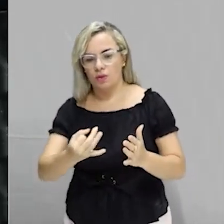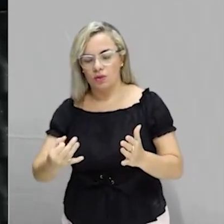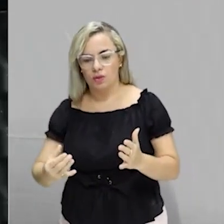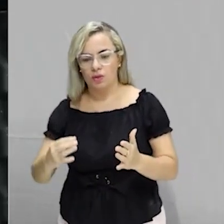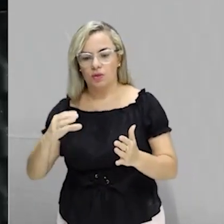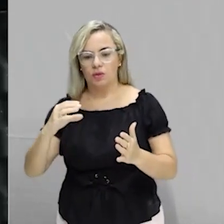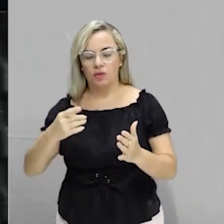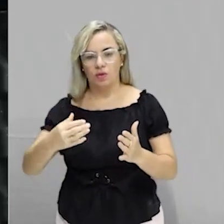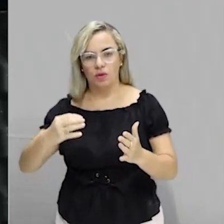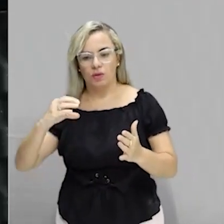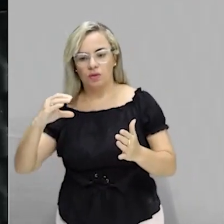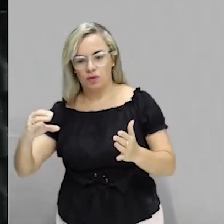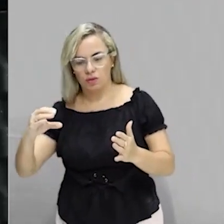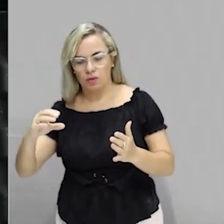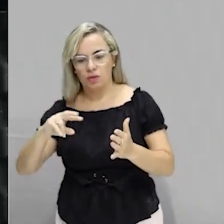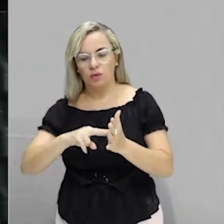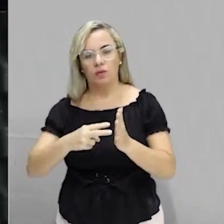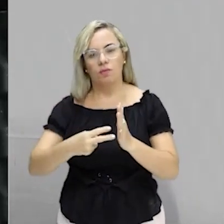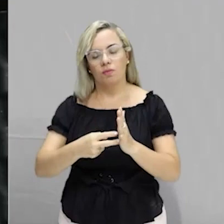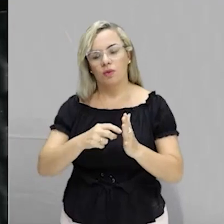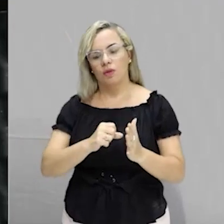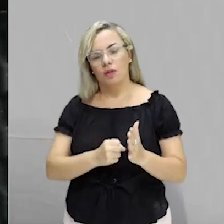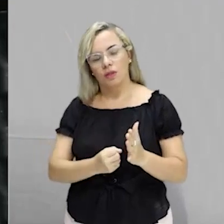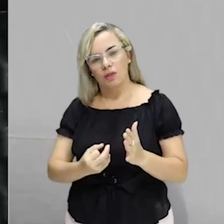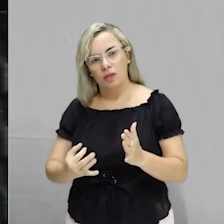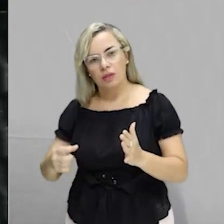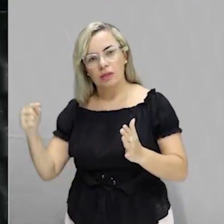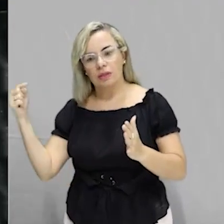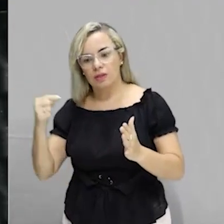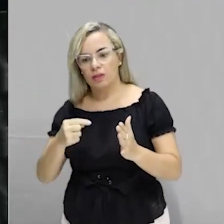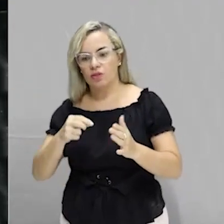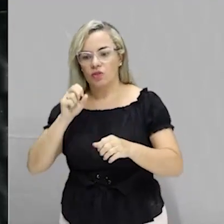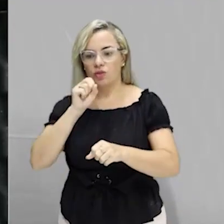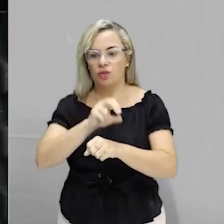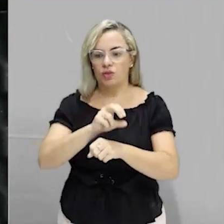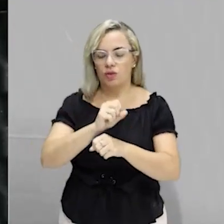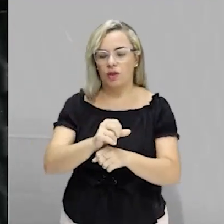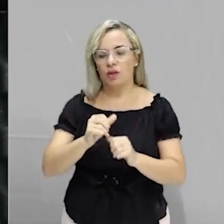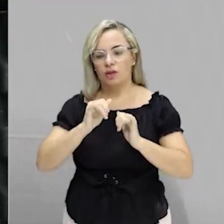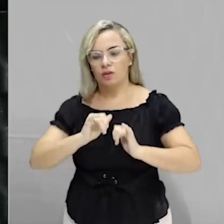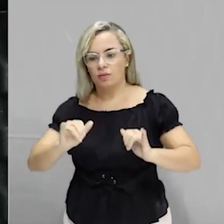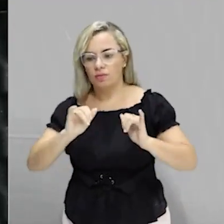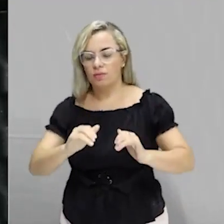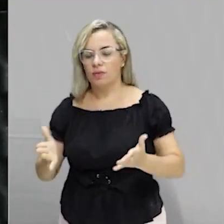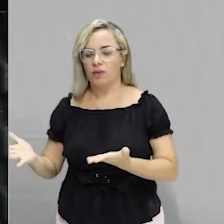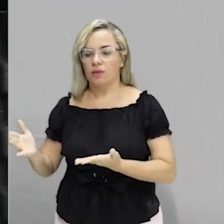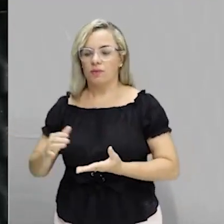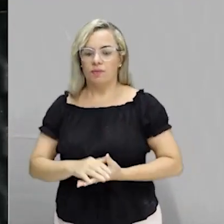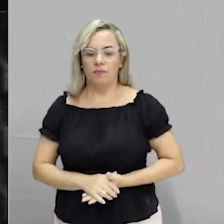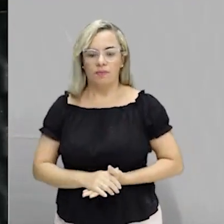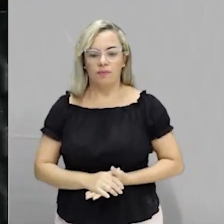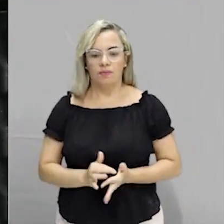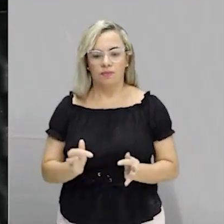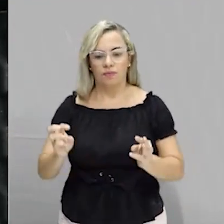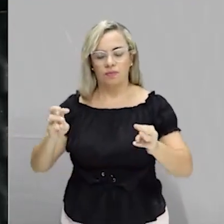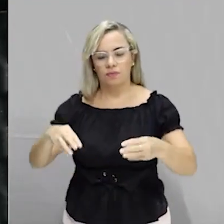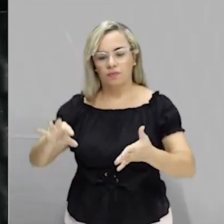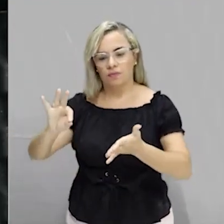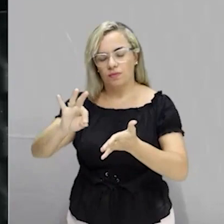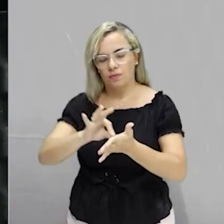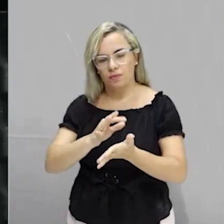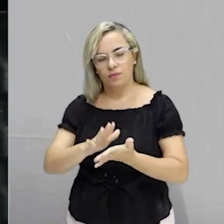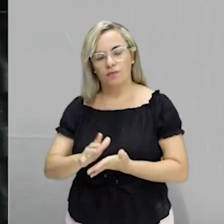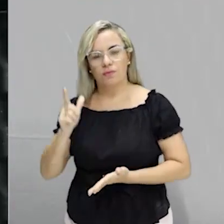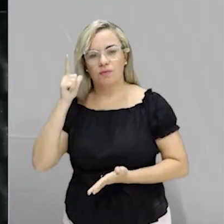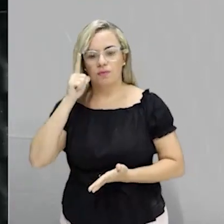de candidatos, tá? E uma quantidade V de vagas disponíveis. Agora, no término das inscrições, eu já